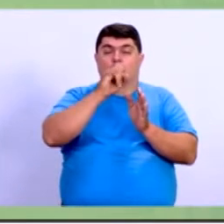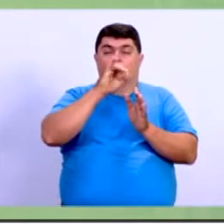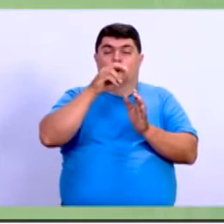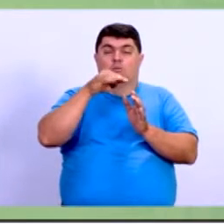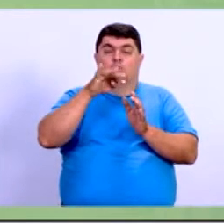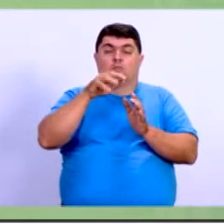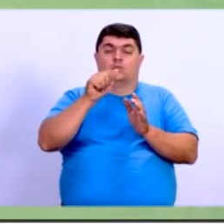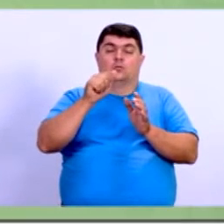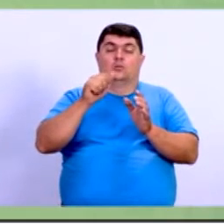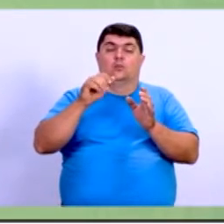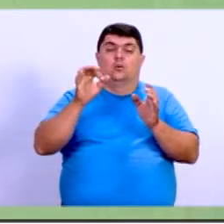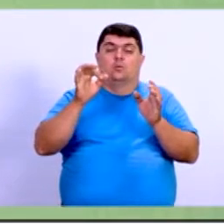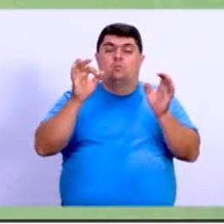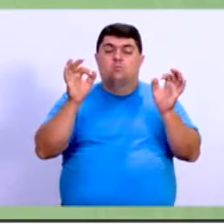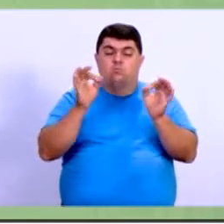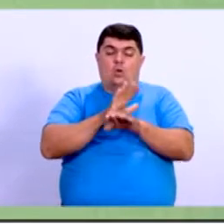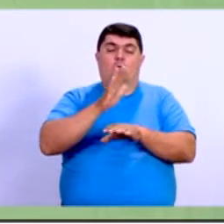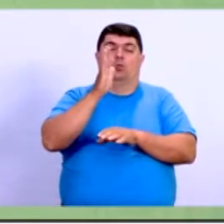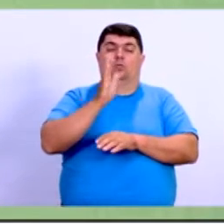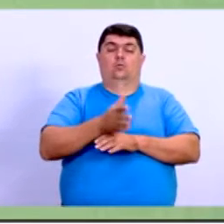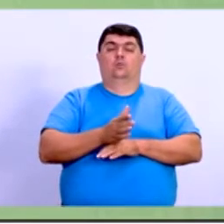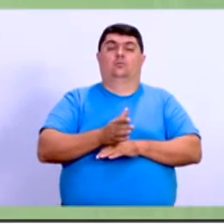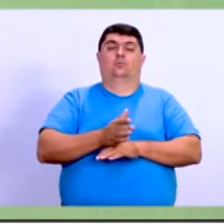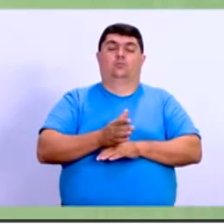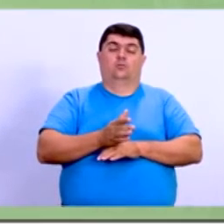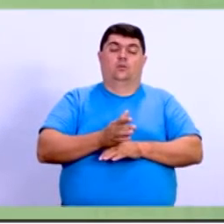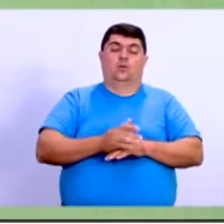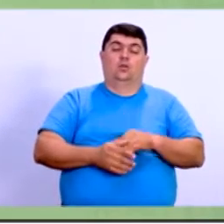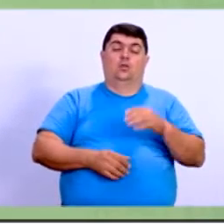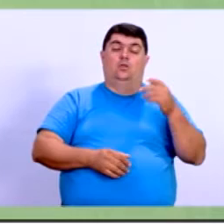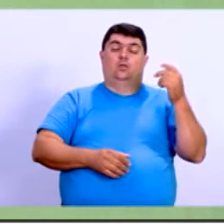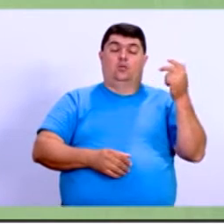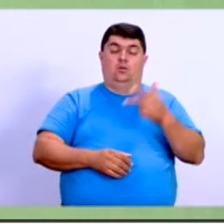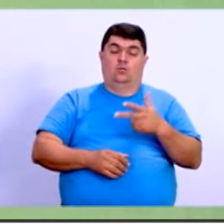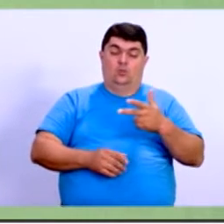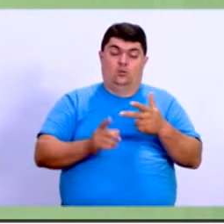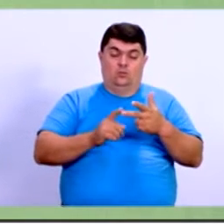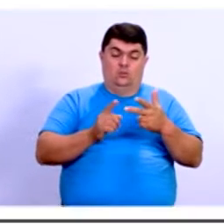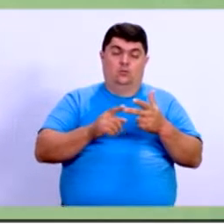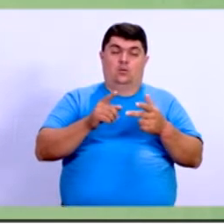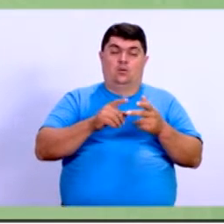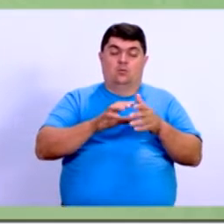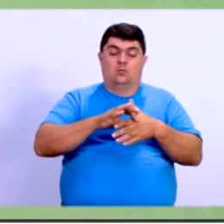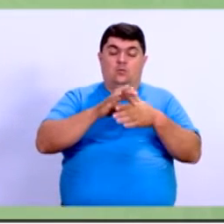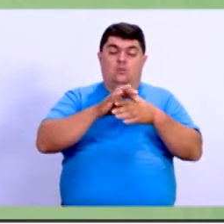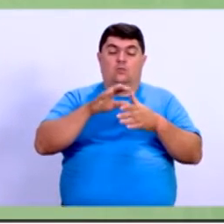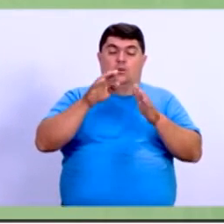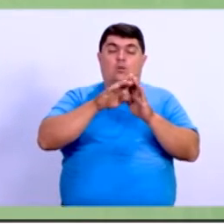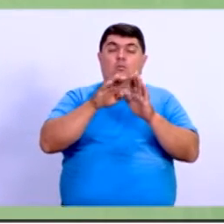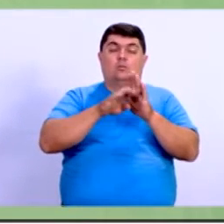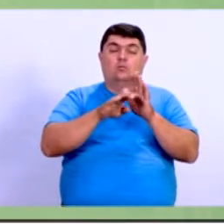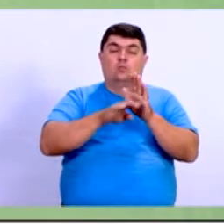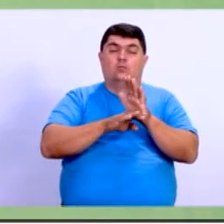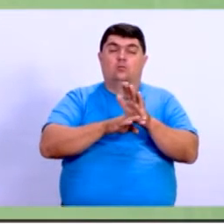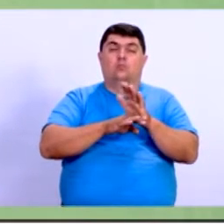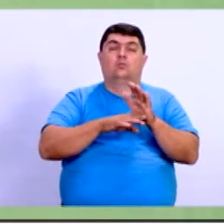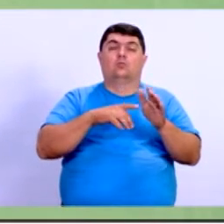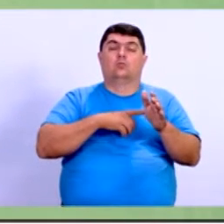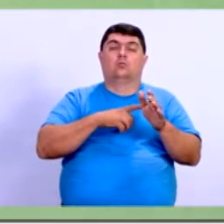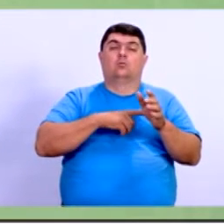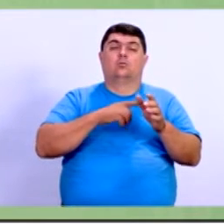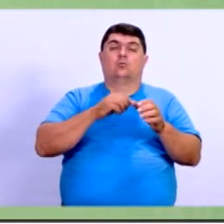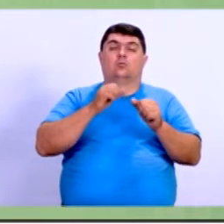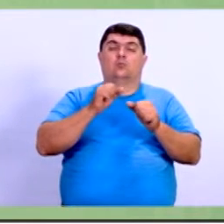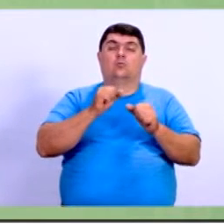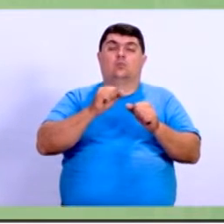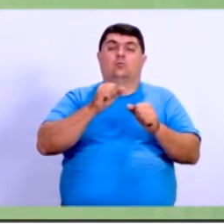completo inicialmente. Depois eu crio dos principais processos. Nesse diagrama de caso de uso,